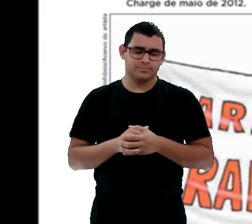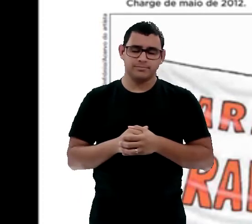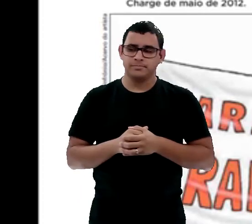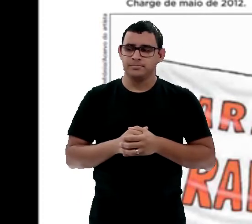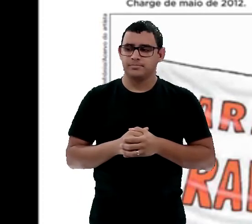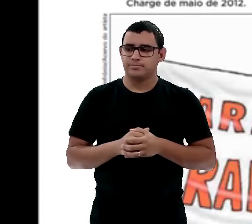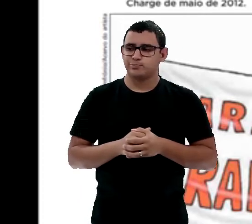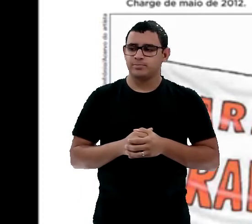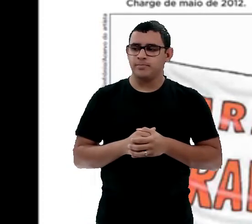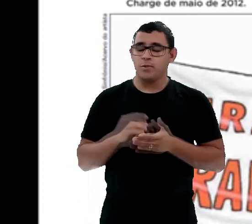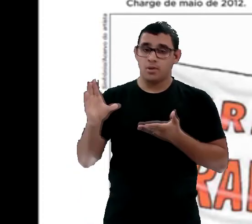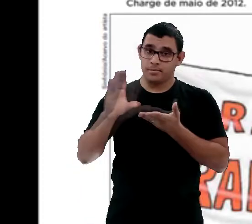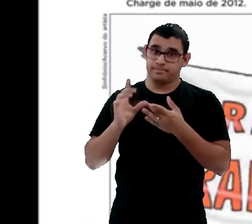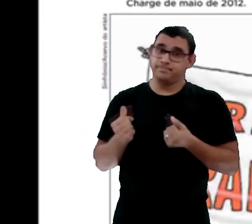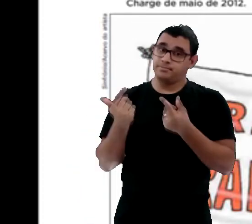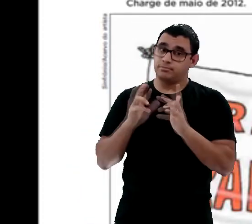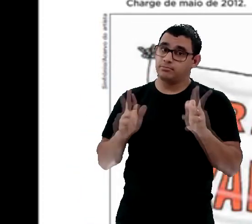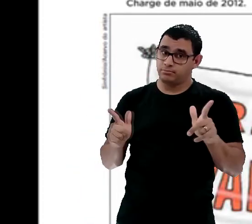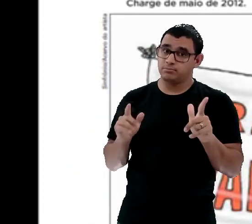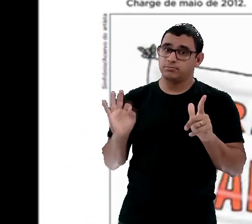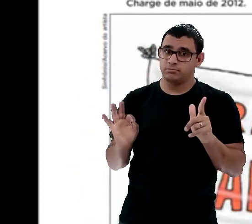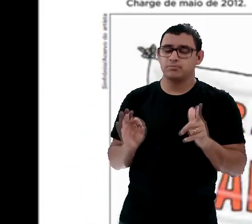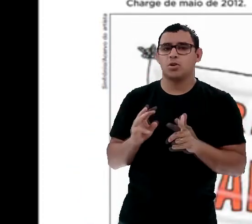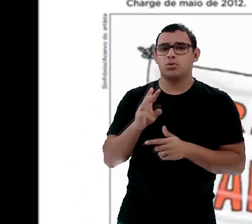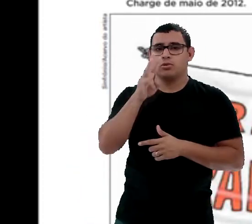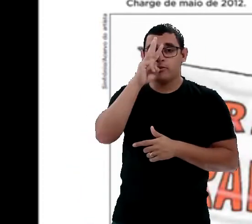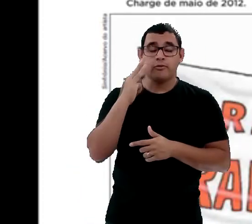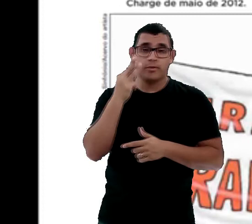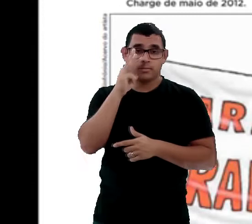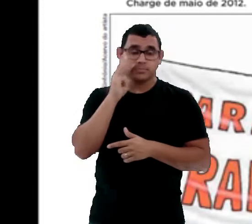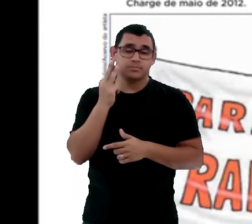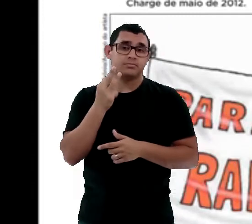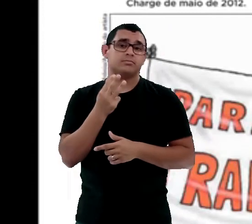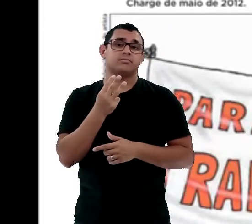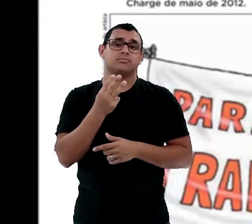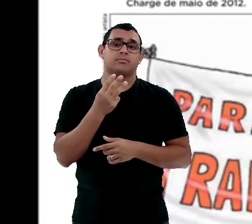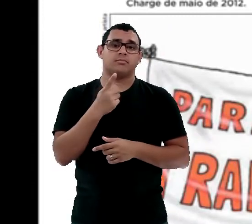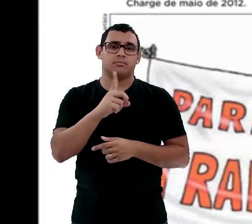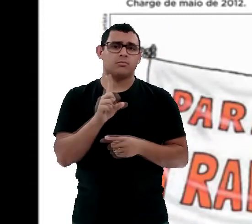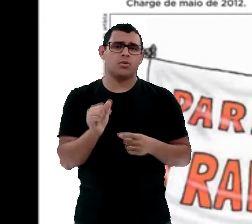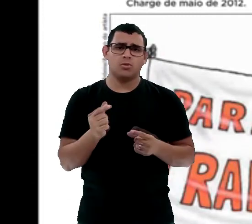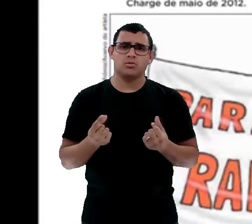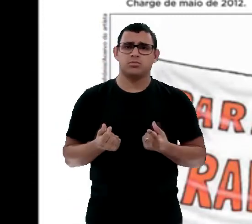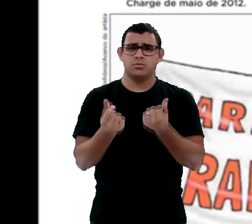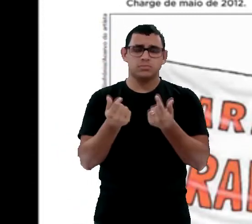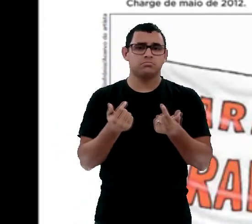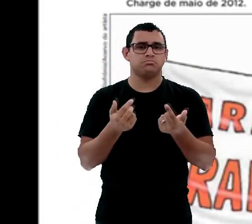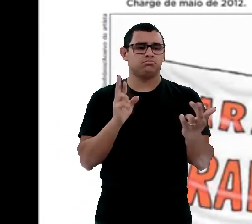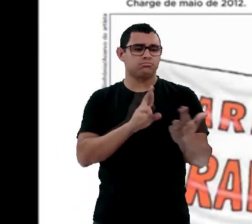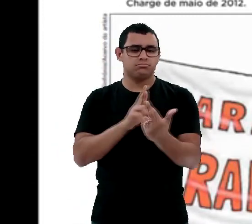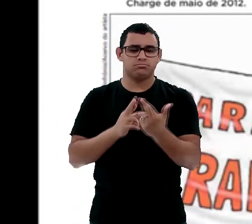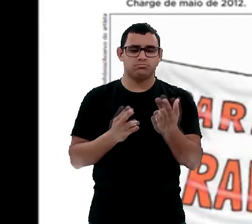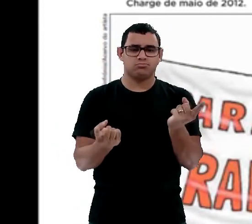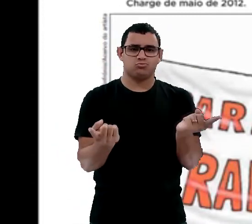fundamental para sustentar o capitalismo, gerar dinheiro. Segundo Weber, não bastou o desenvolvimento do